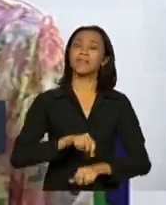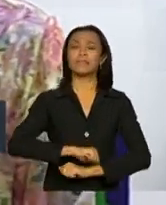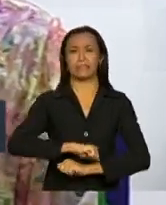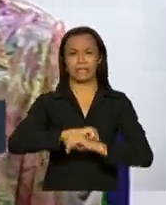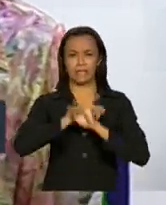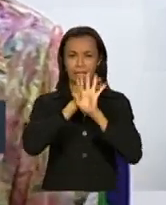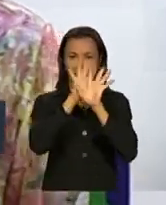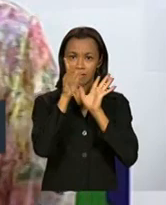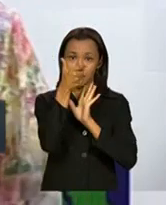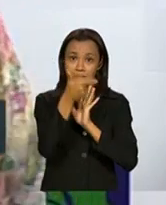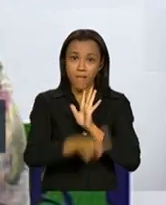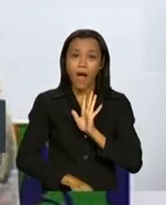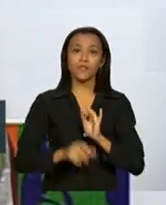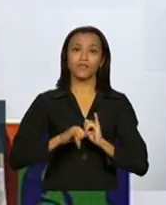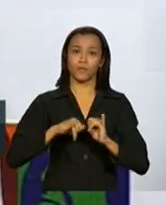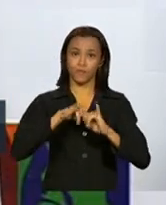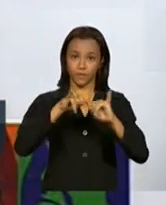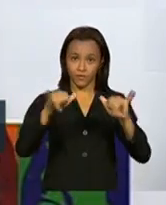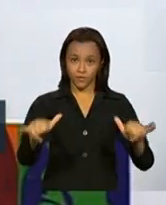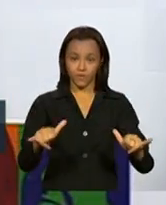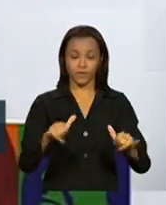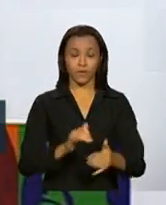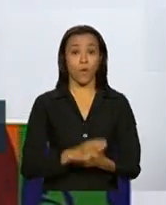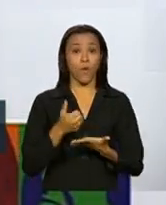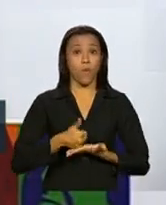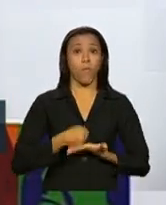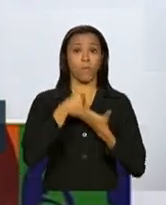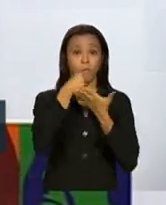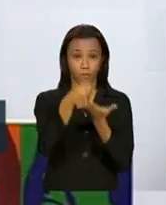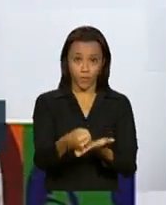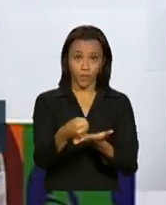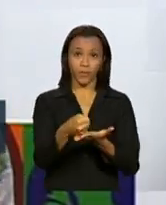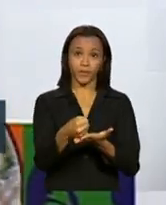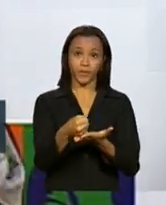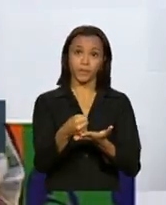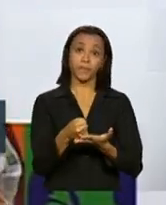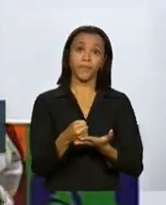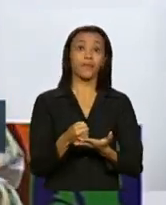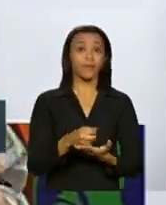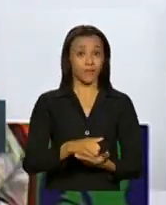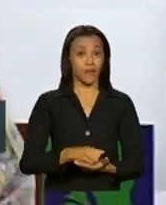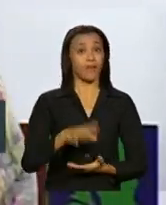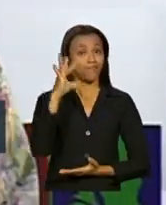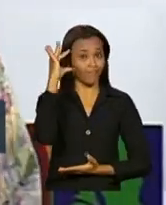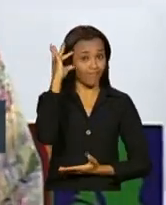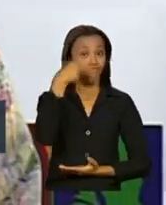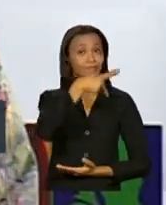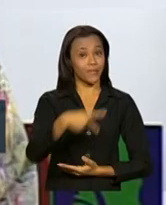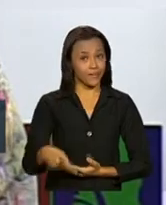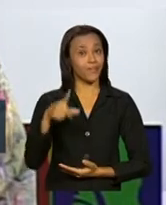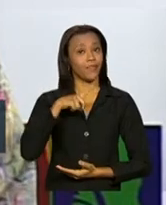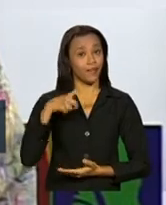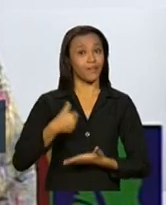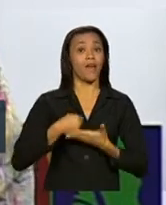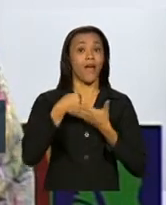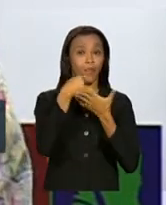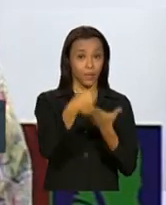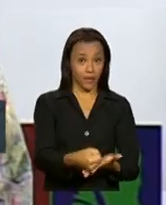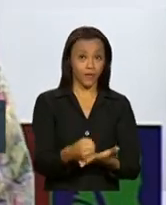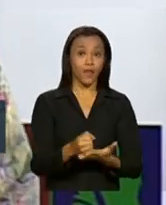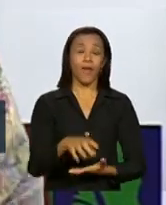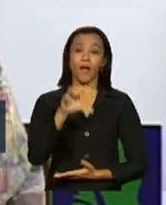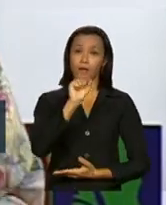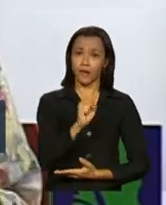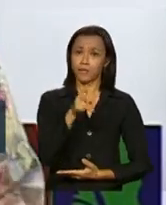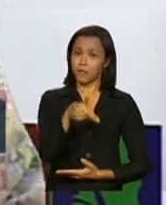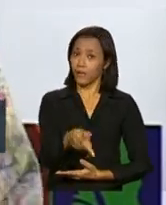vez o o apoio que a presidenta tem dado a SPM e as